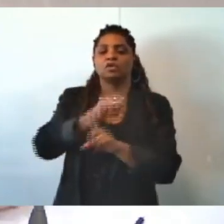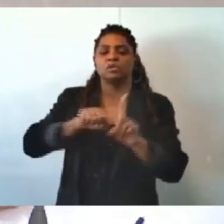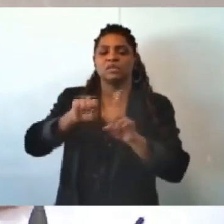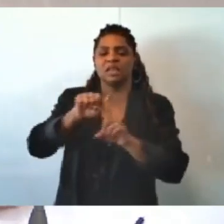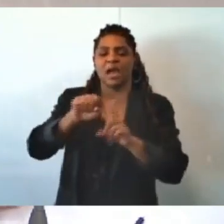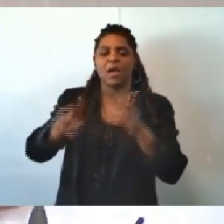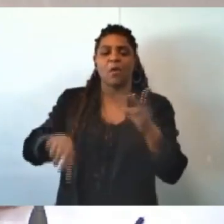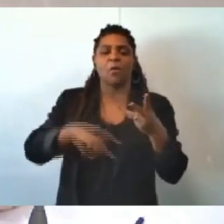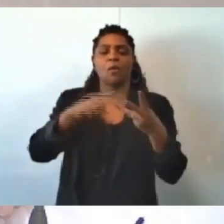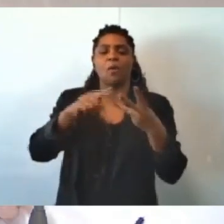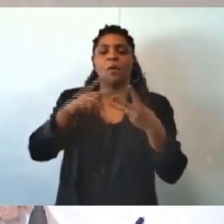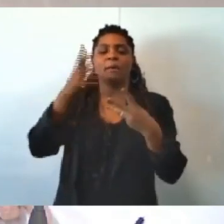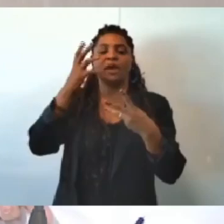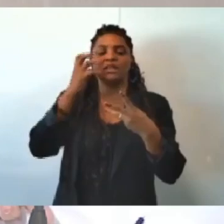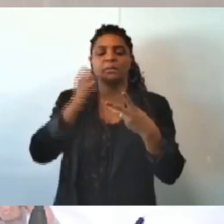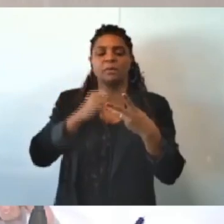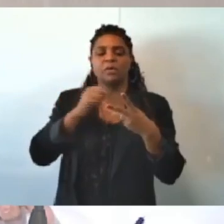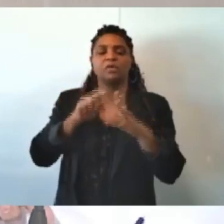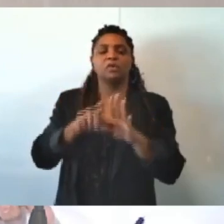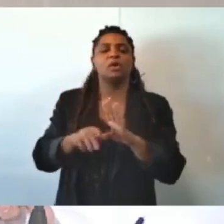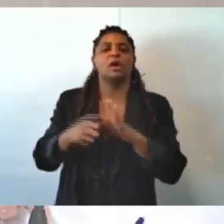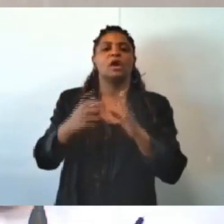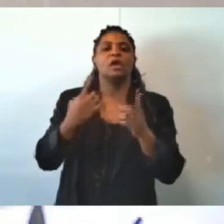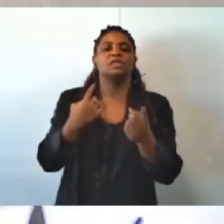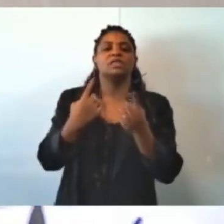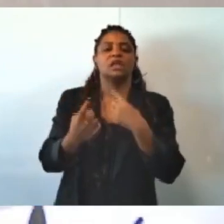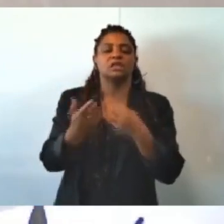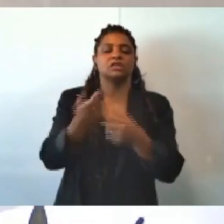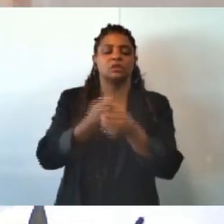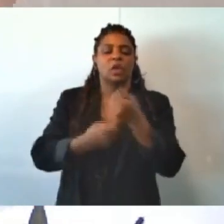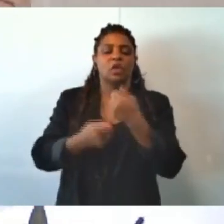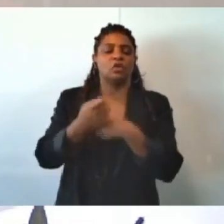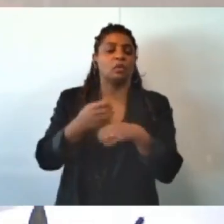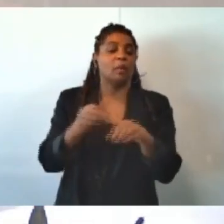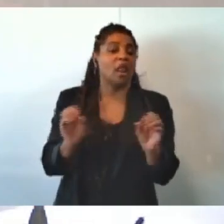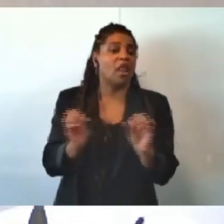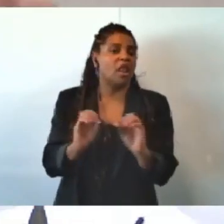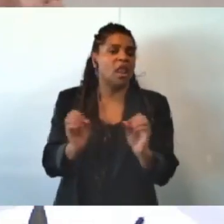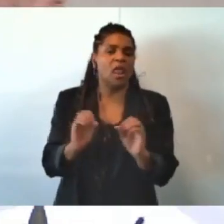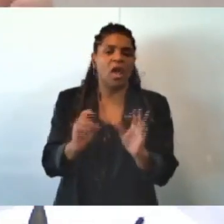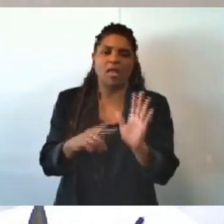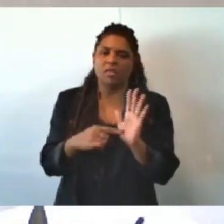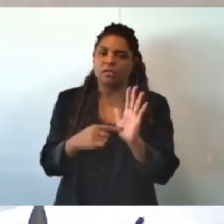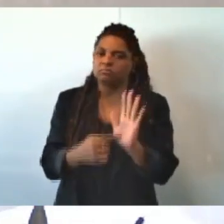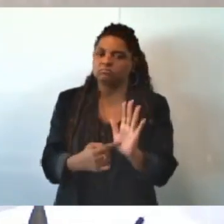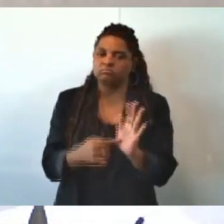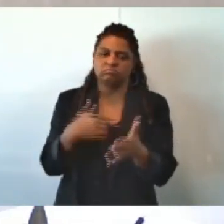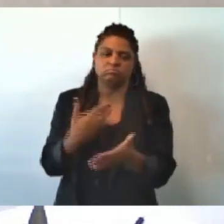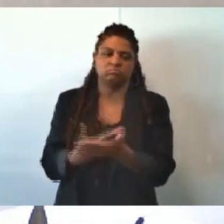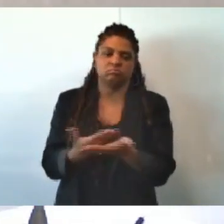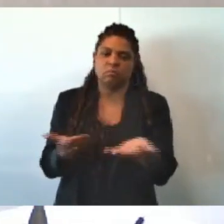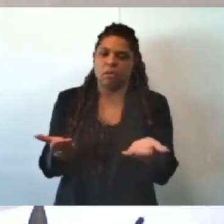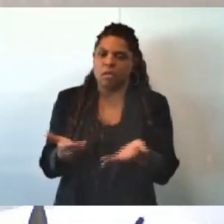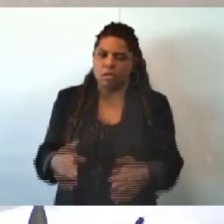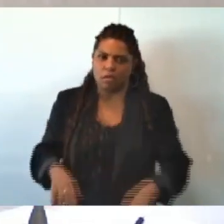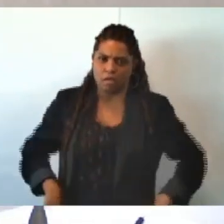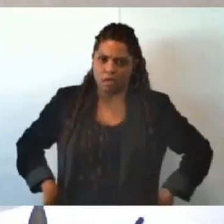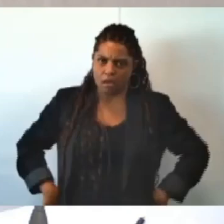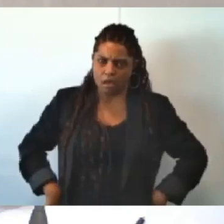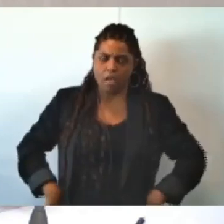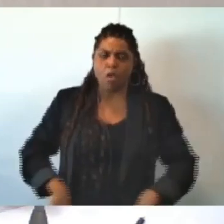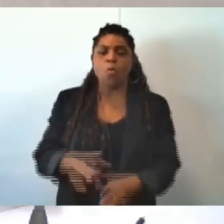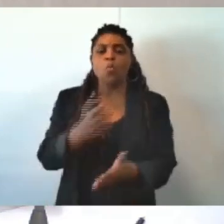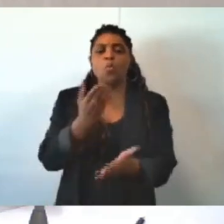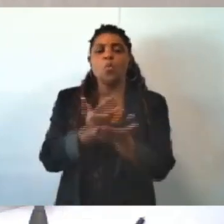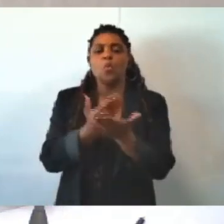trânsito, econômico. Nada foi mostrado até hoje. Nem o estudo de uma semana que foi feito em maio,